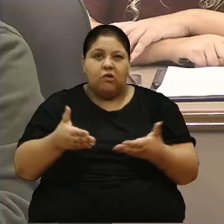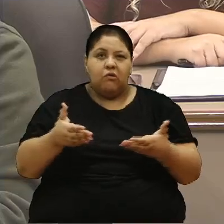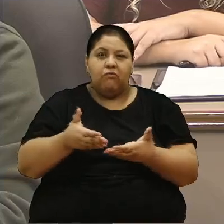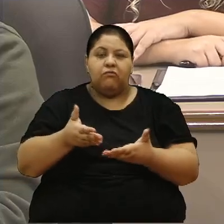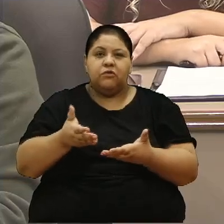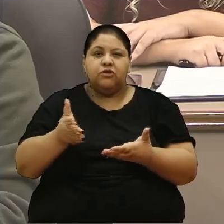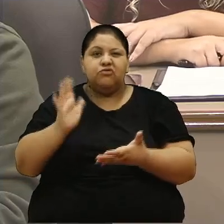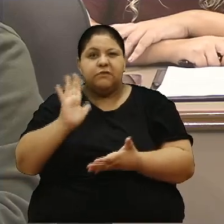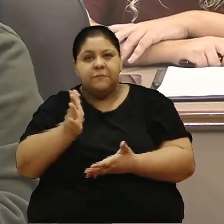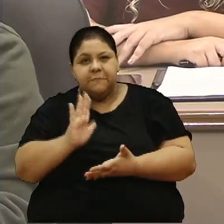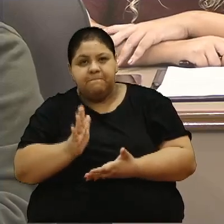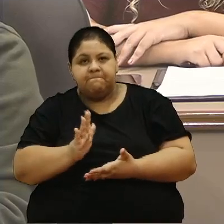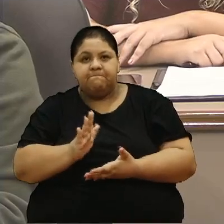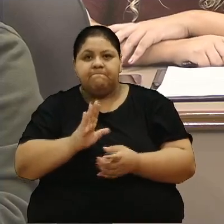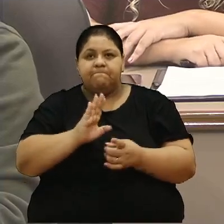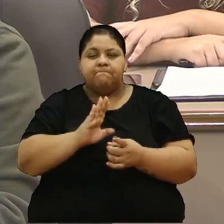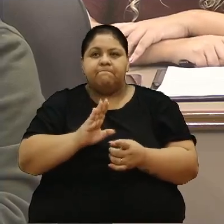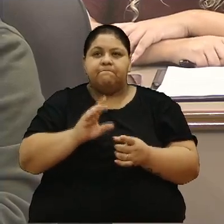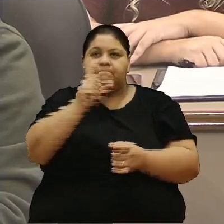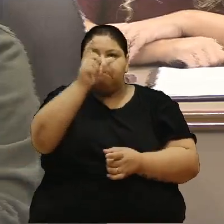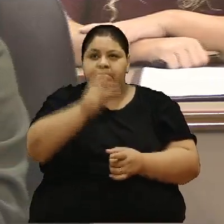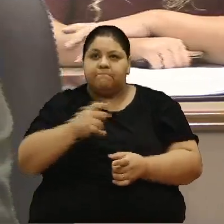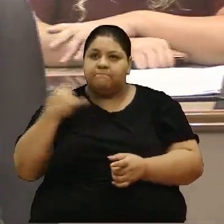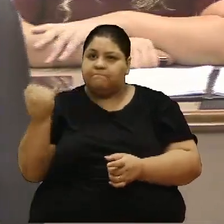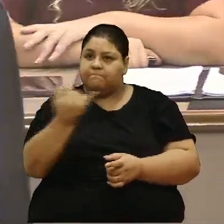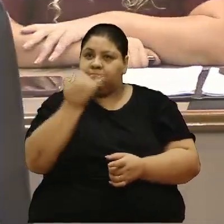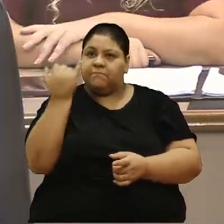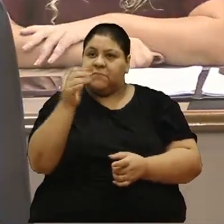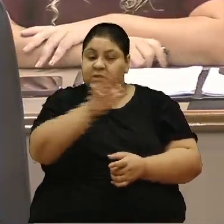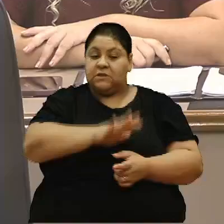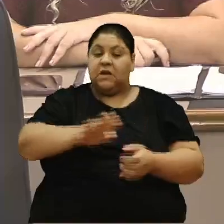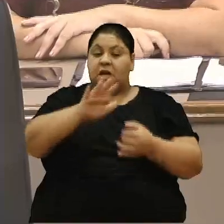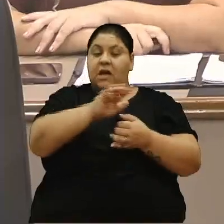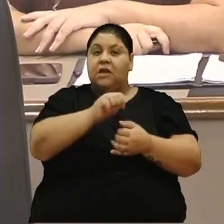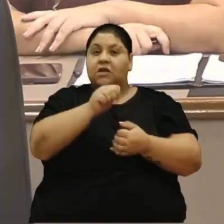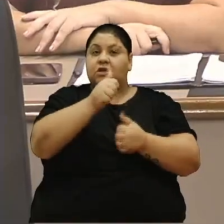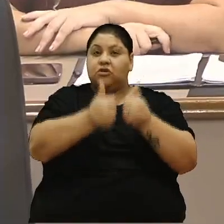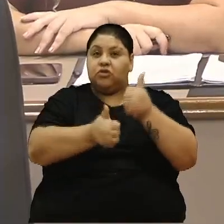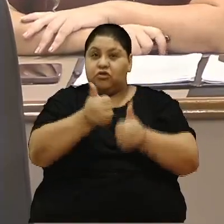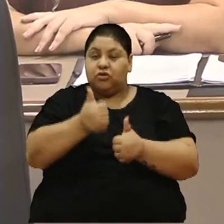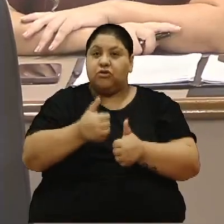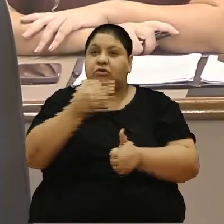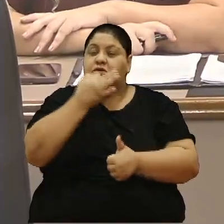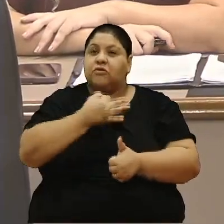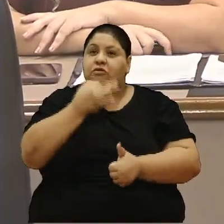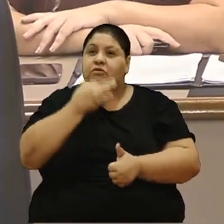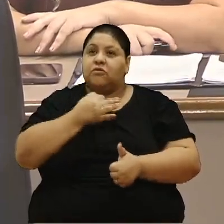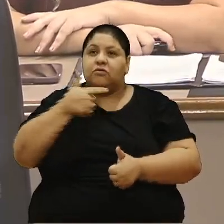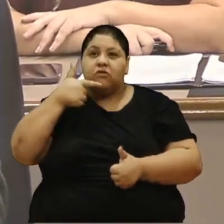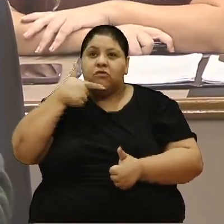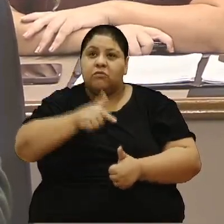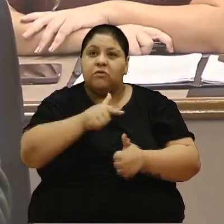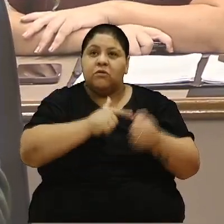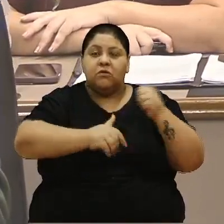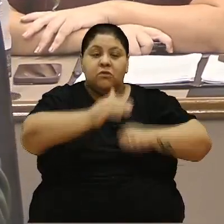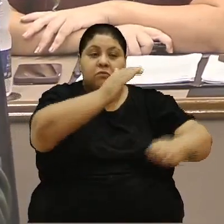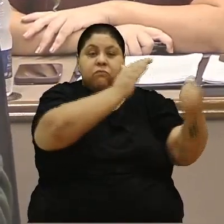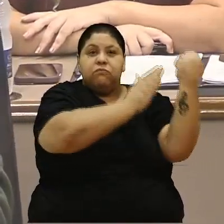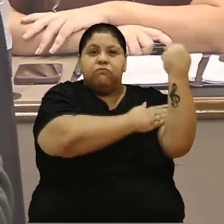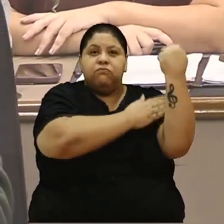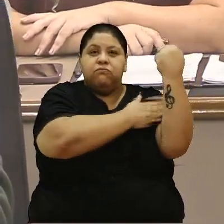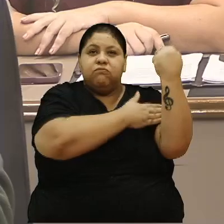Genésio, figura marcante no cenário esportivo de Caxias do Sul, campeão de fisiculturismo por diversas vezes. Genésio